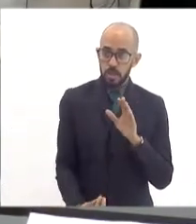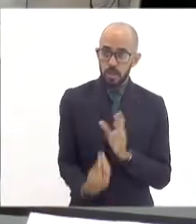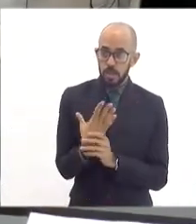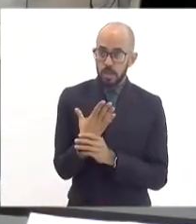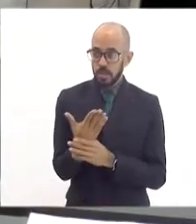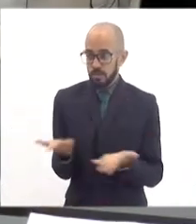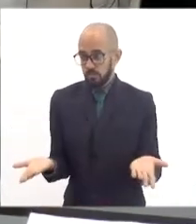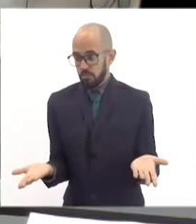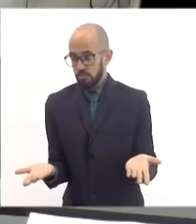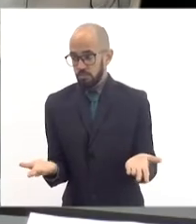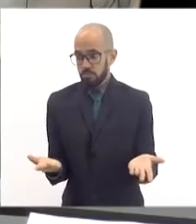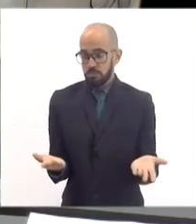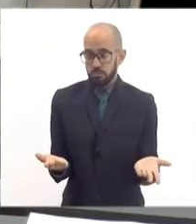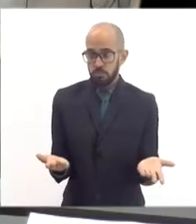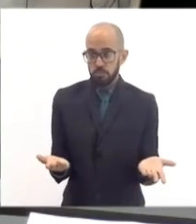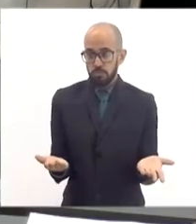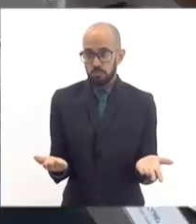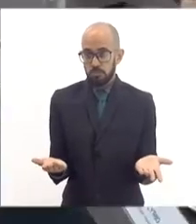que ser em títulos públicos. Então.